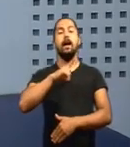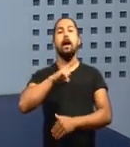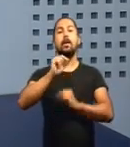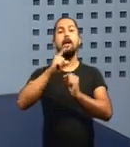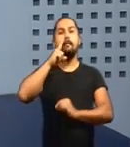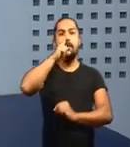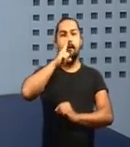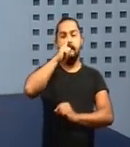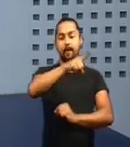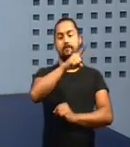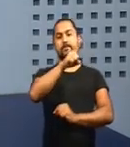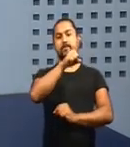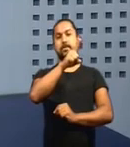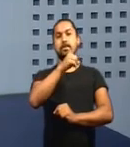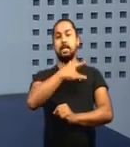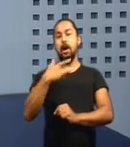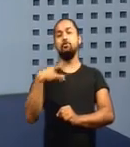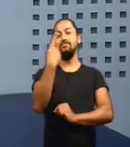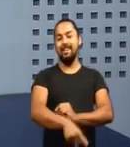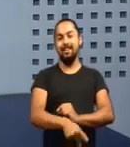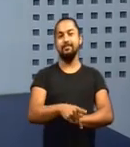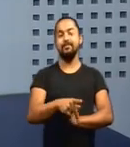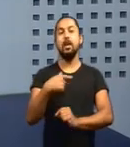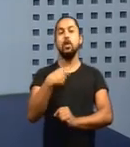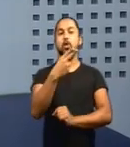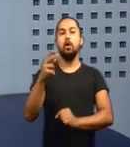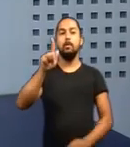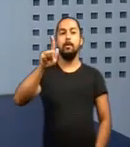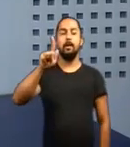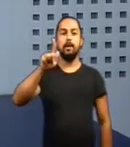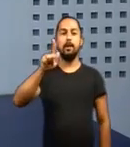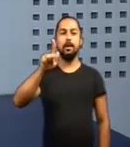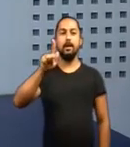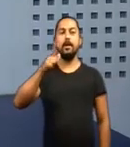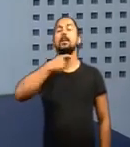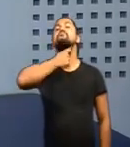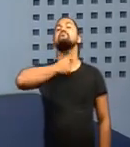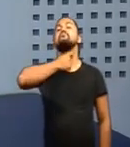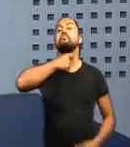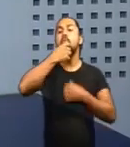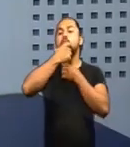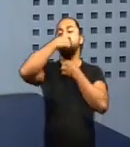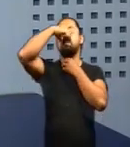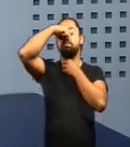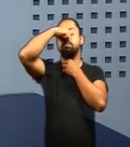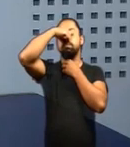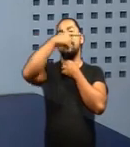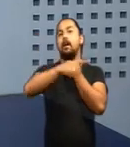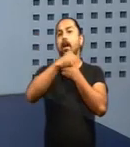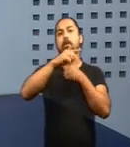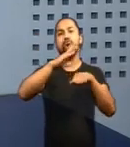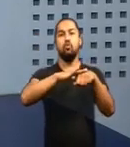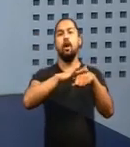que significa uma traqueostomia. É um procedimento cirúrgico para manter a respiração do paciente que já tem falência renal, falência pulmonar e está em